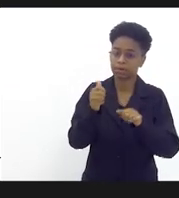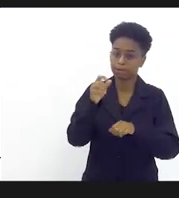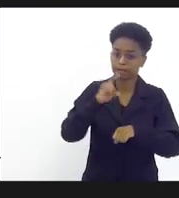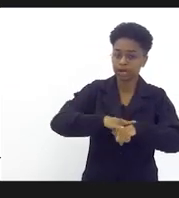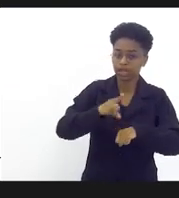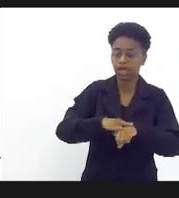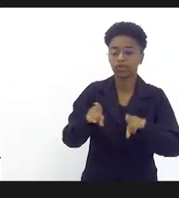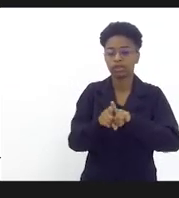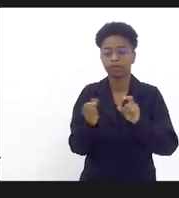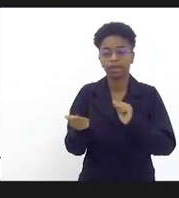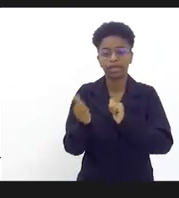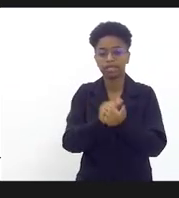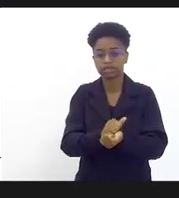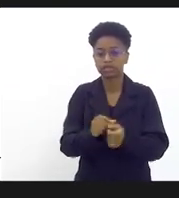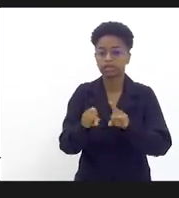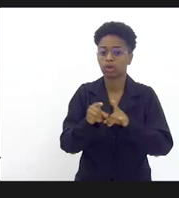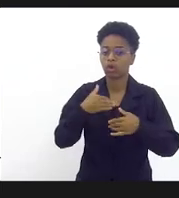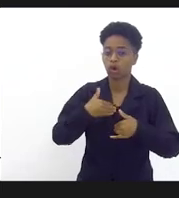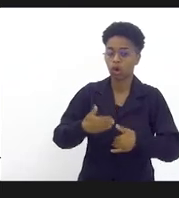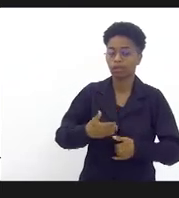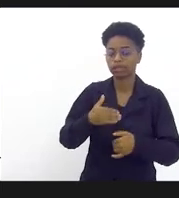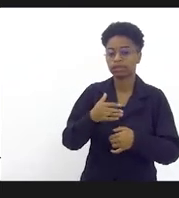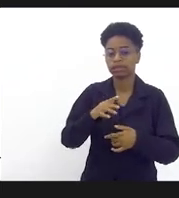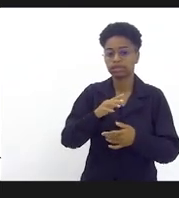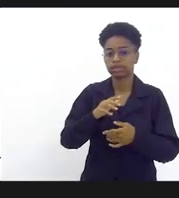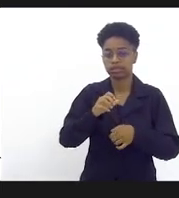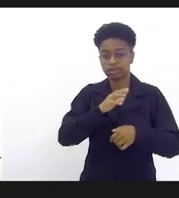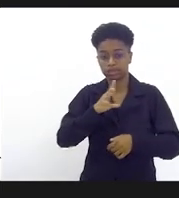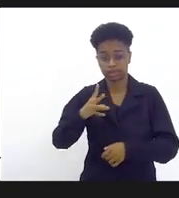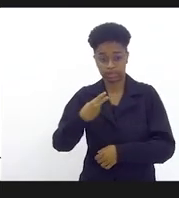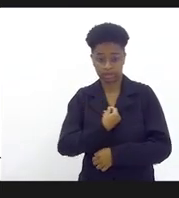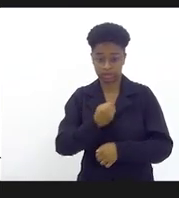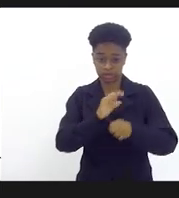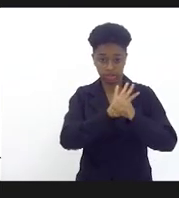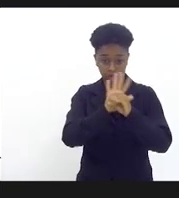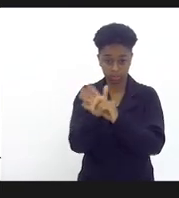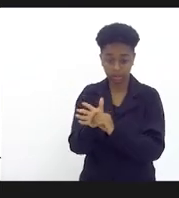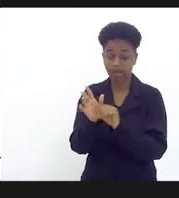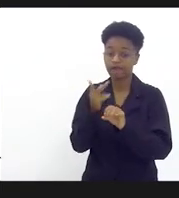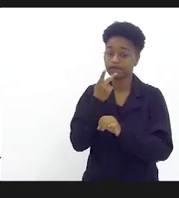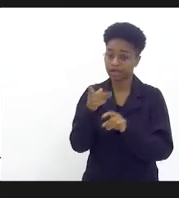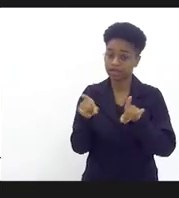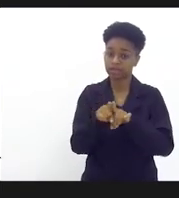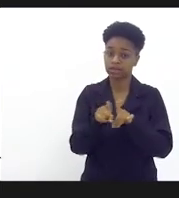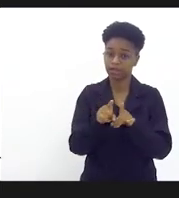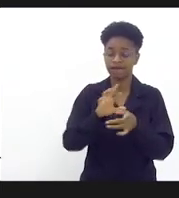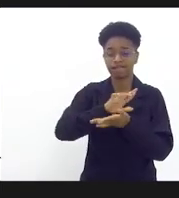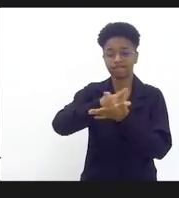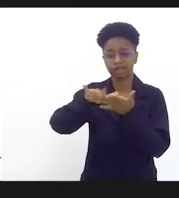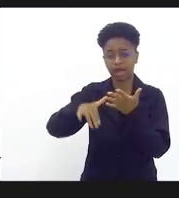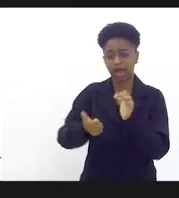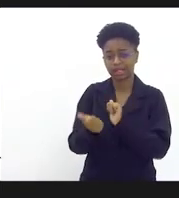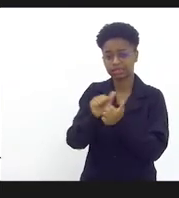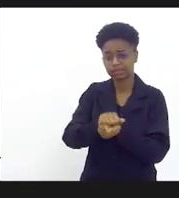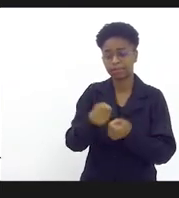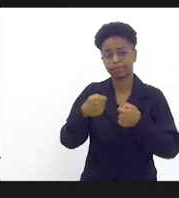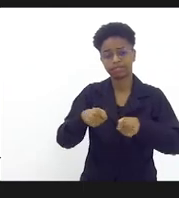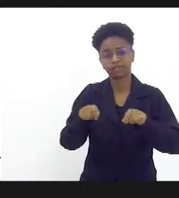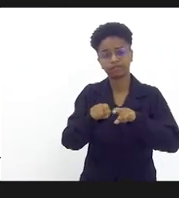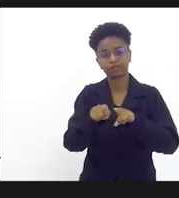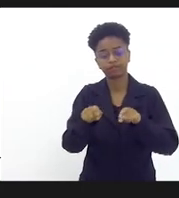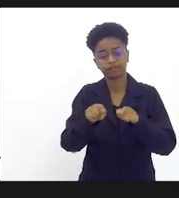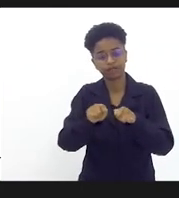com relação a corpos trans não binários. Então, assim, a gente tem que falar sobre muitas adaptações que a gente tem que fazer